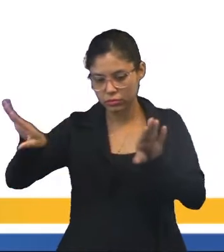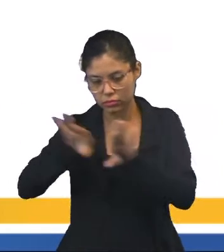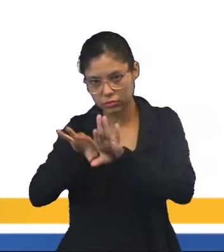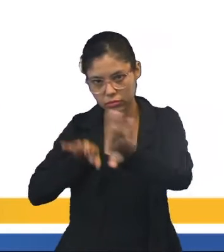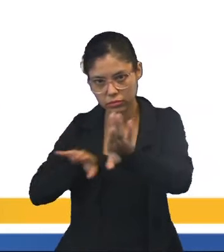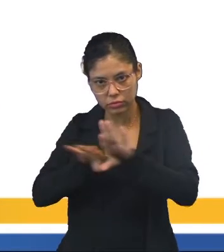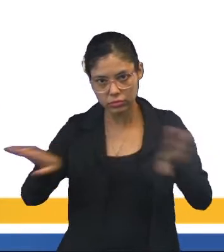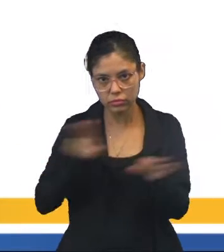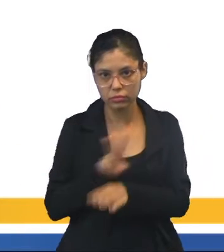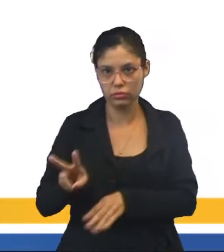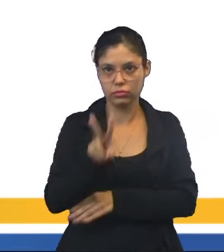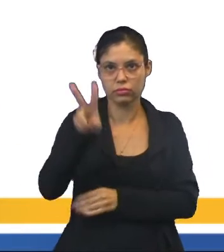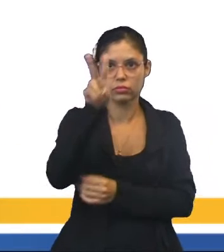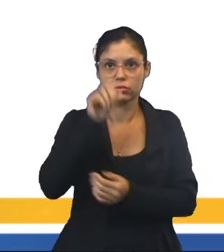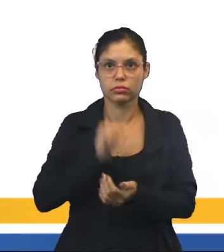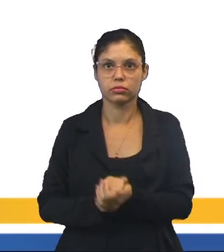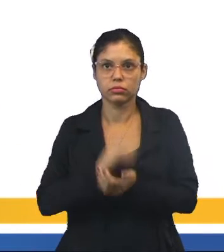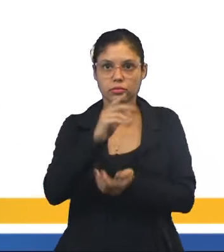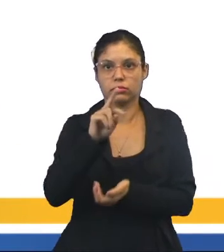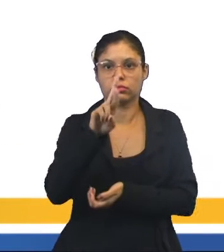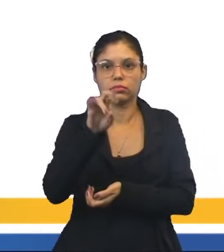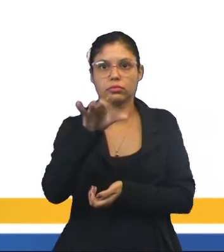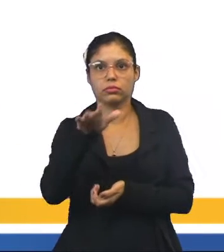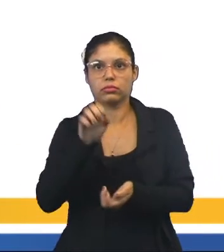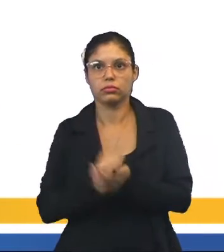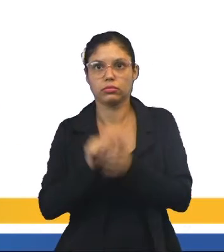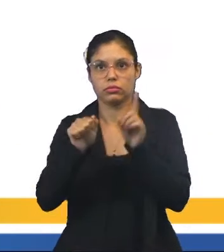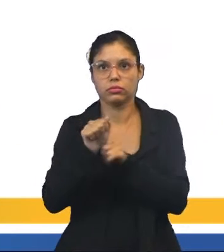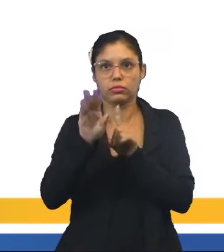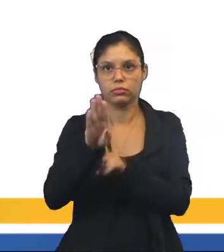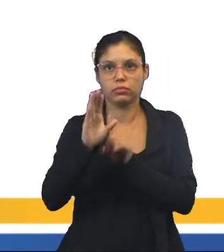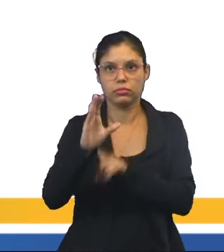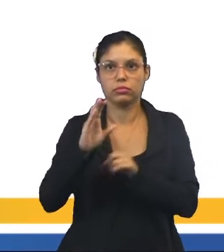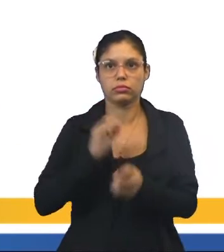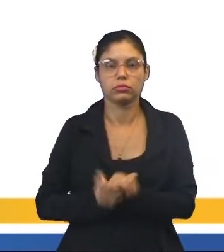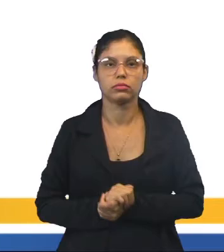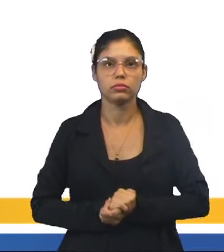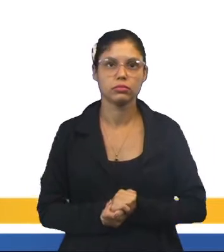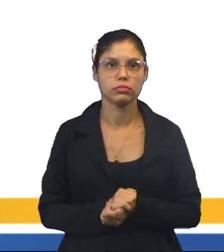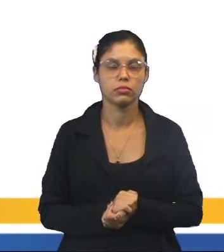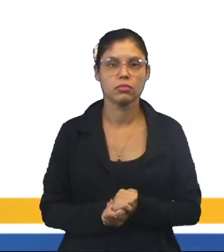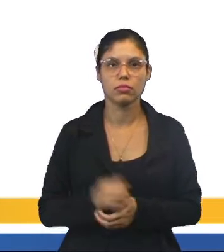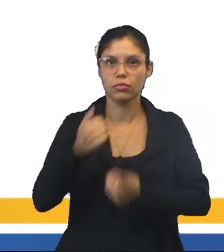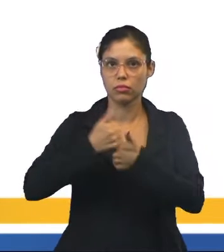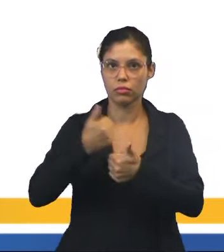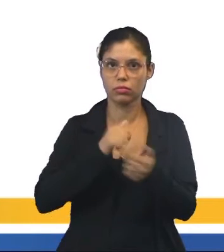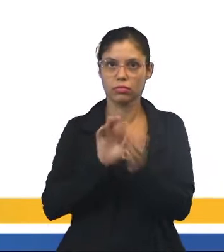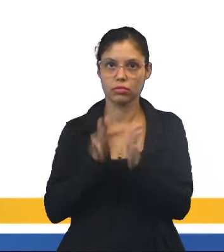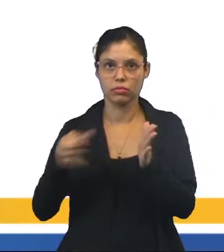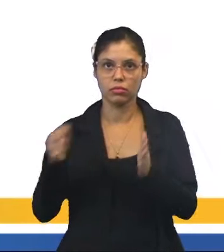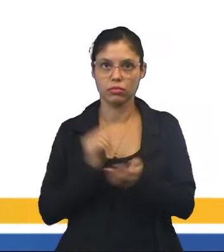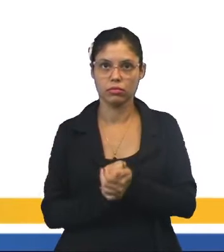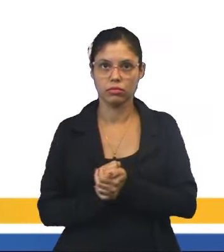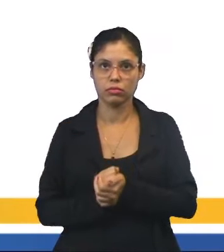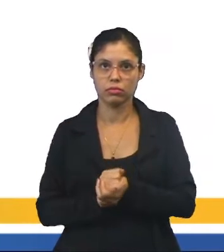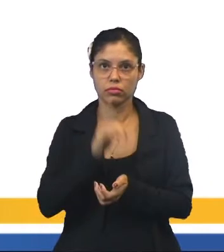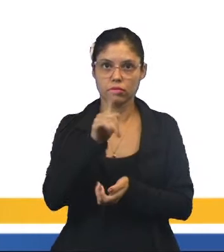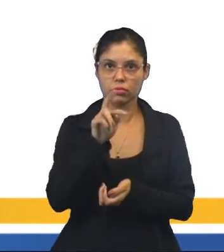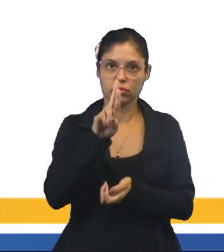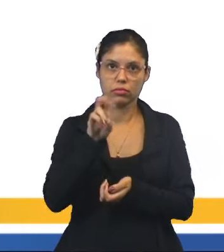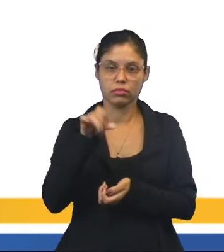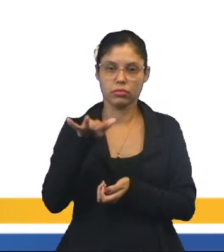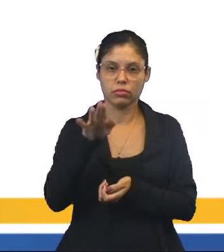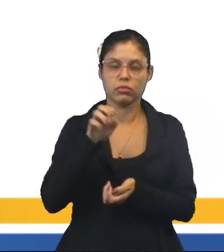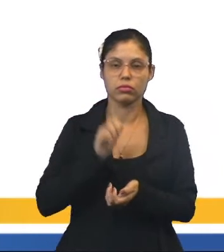separar os valores dos coeficientes A, B e C. Substituí-los na